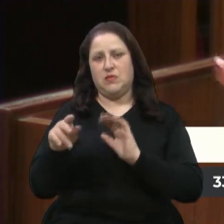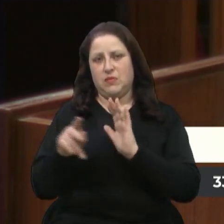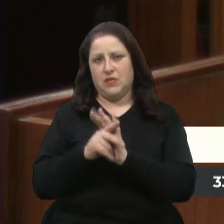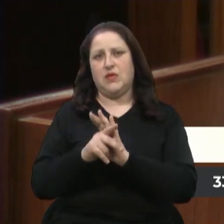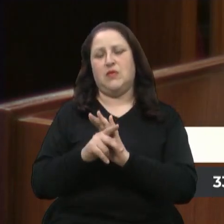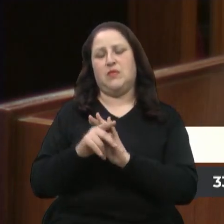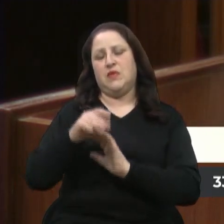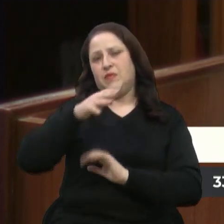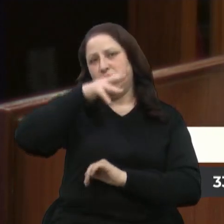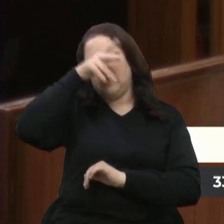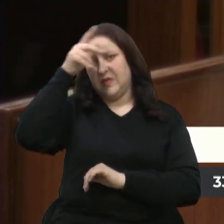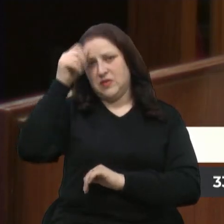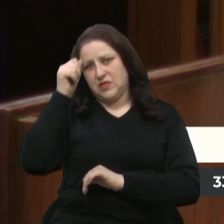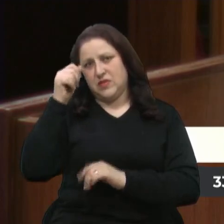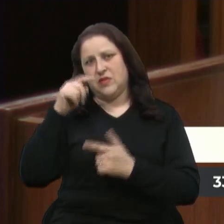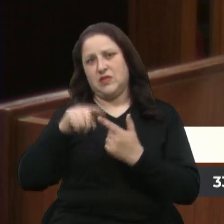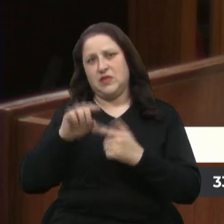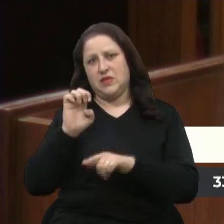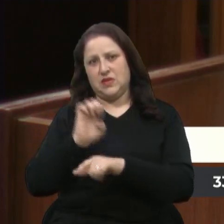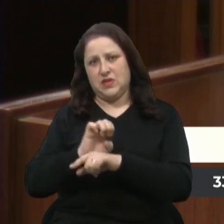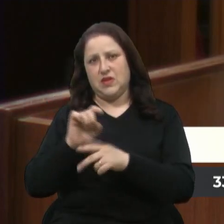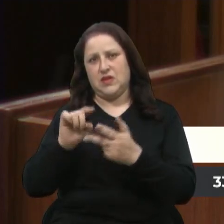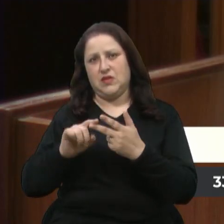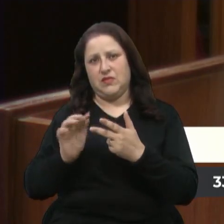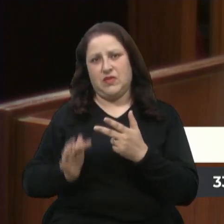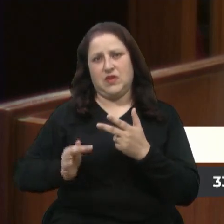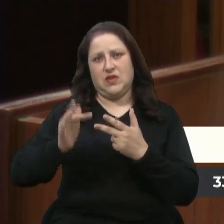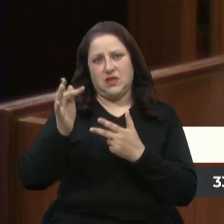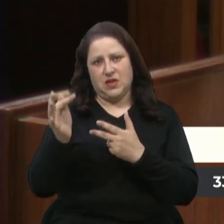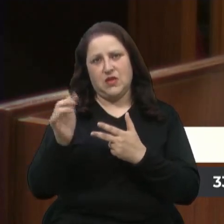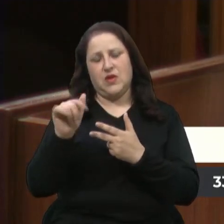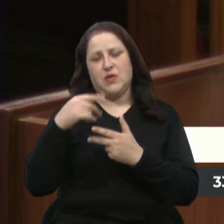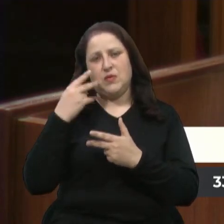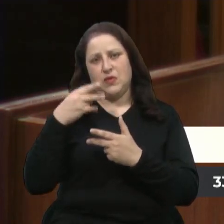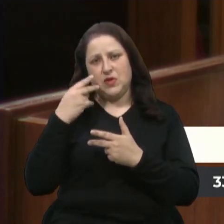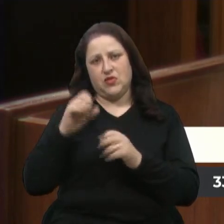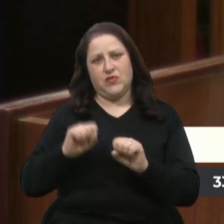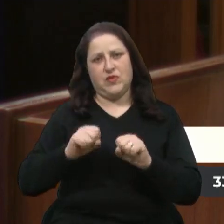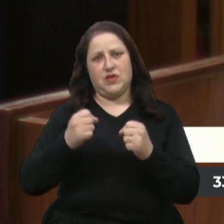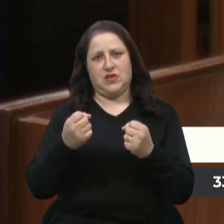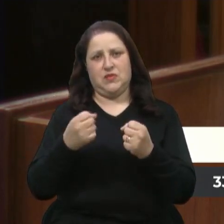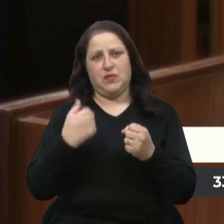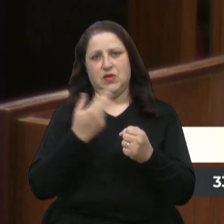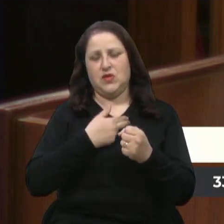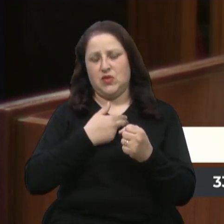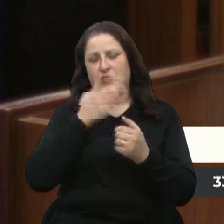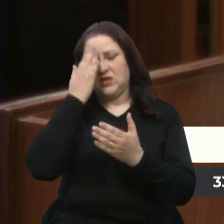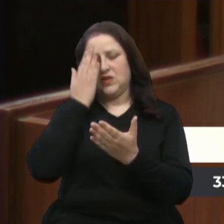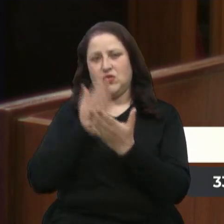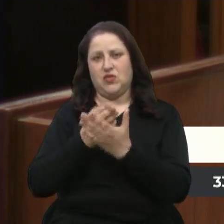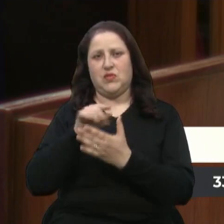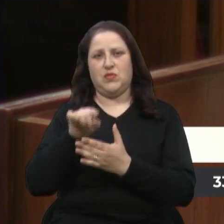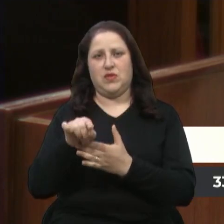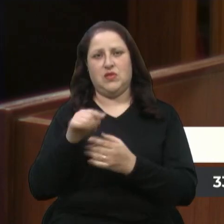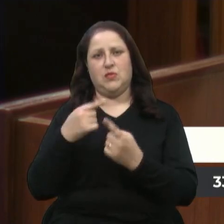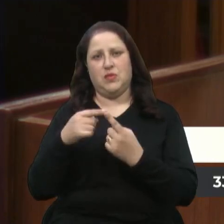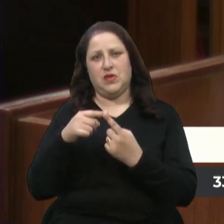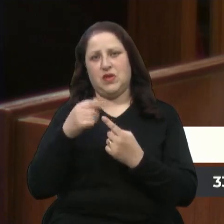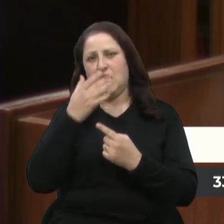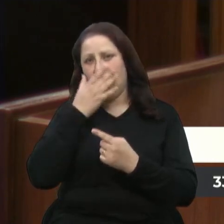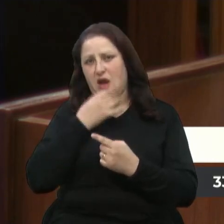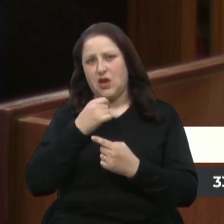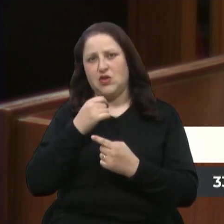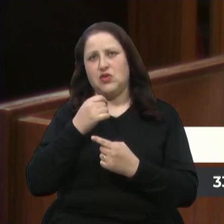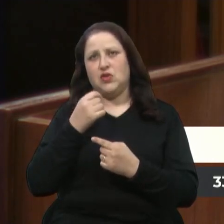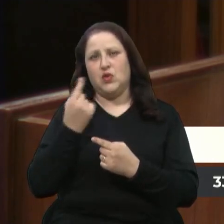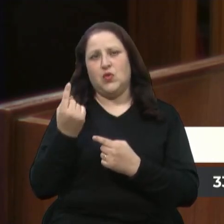estado, enquanto União, enquanto uma política de fortalecimento. E a gente está apostando muito nisso, porque acho que um dos vereadores,